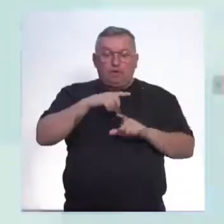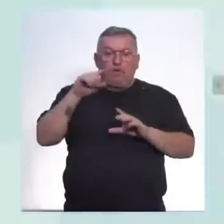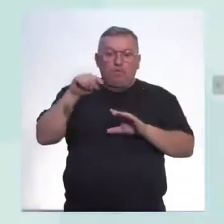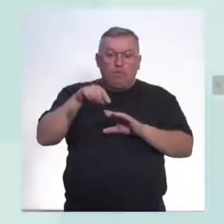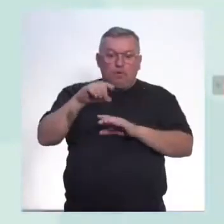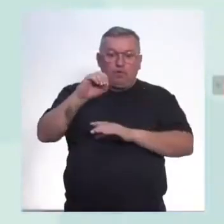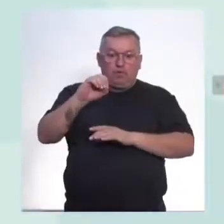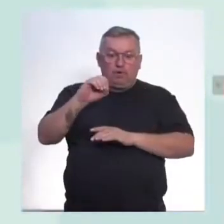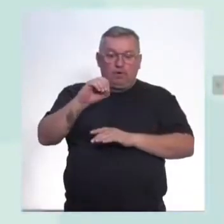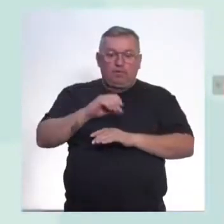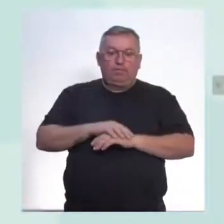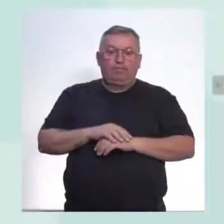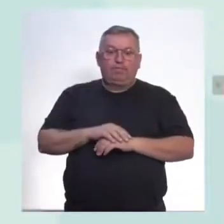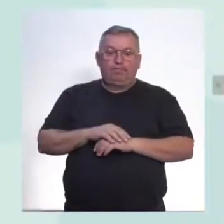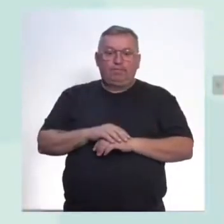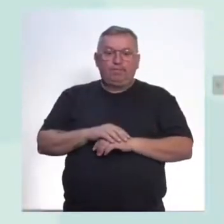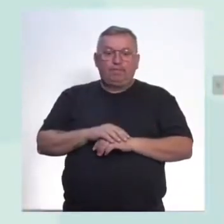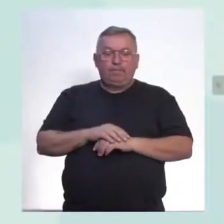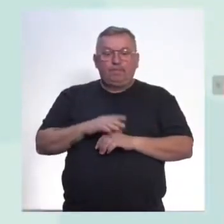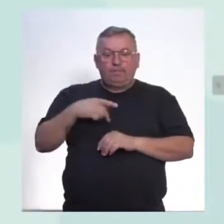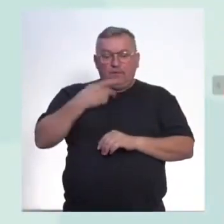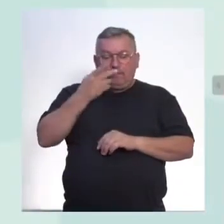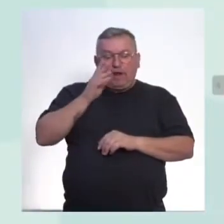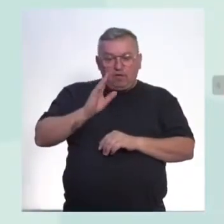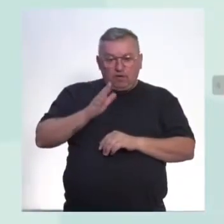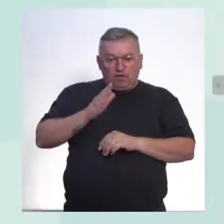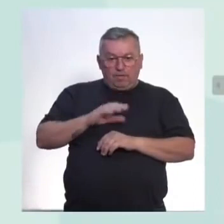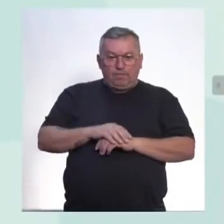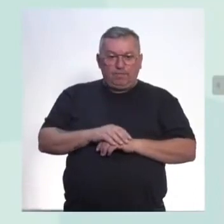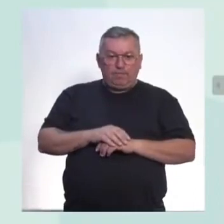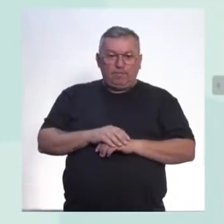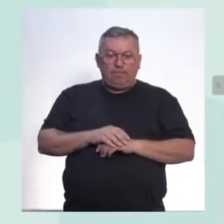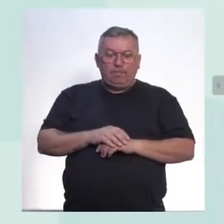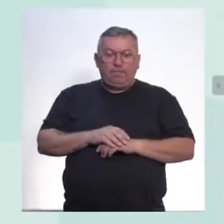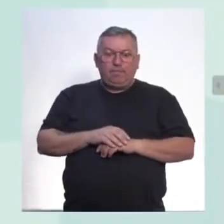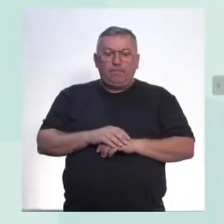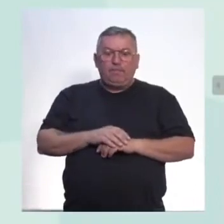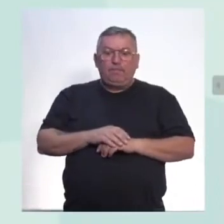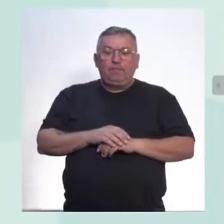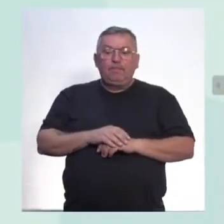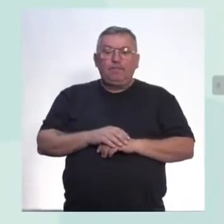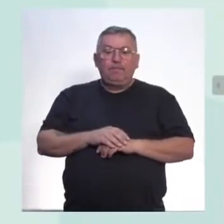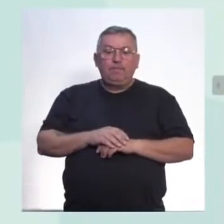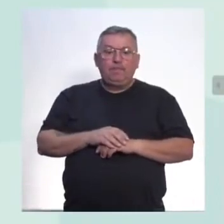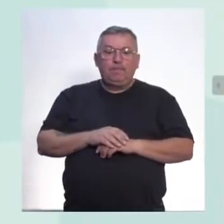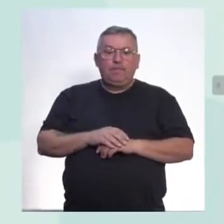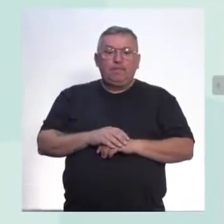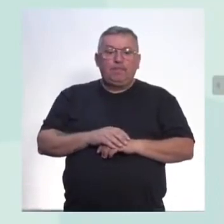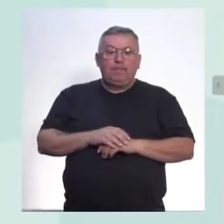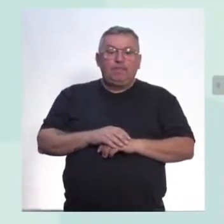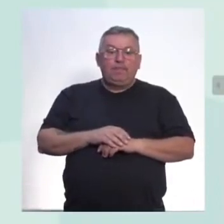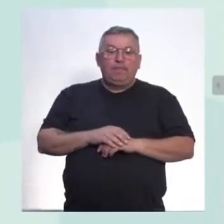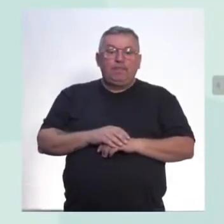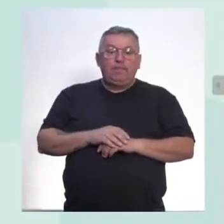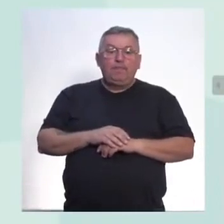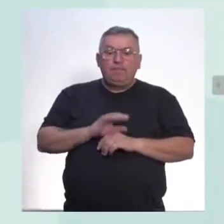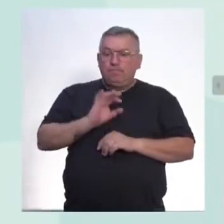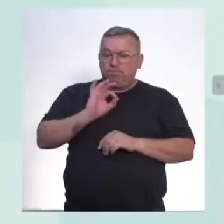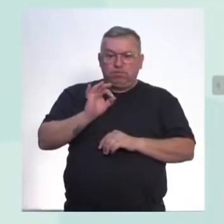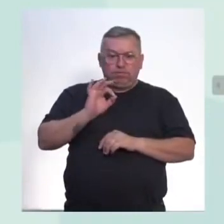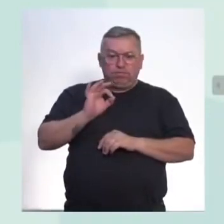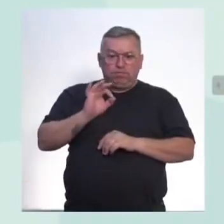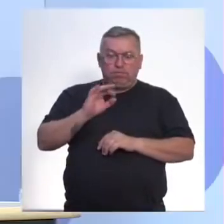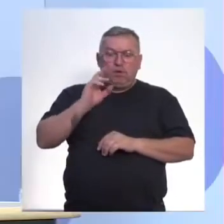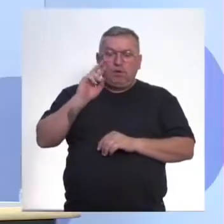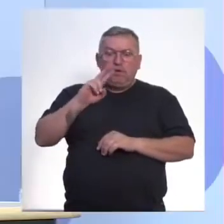aqui, ó. Tudo bem? Que a gente vai falar dele já já. Tudo bem? Então, é essa a ideia. Tudo bem? Tranquilo? Fechado. Beleza.